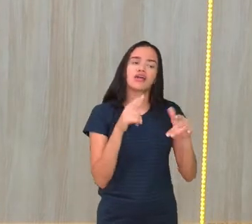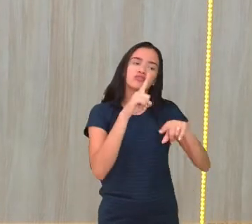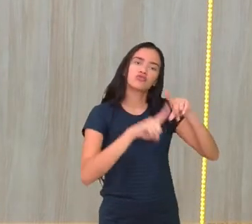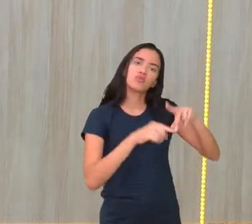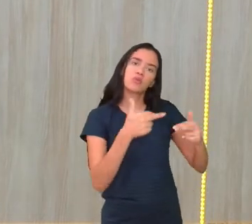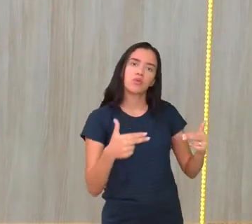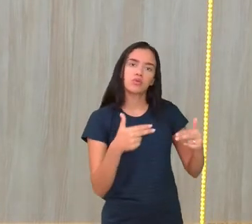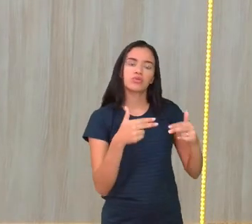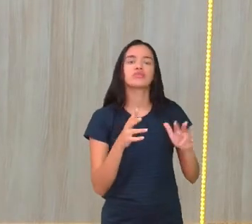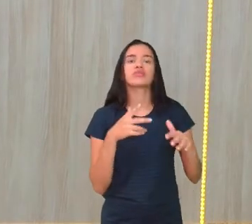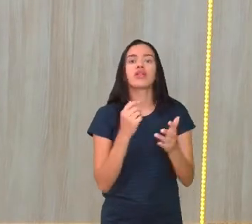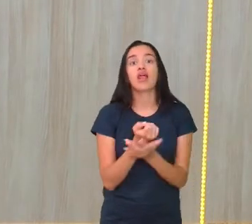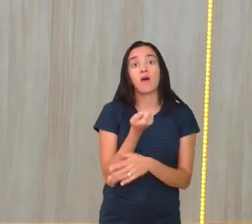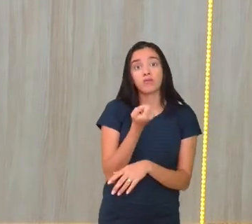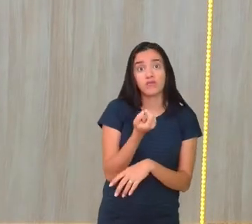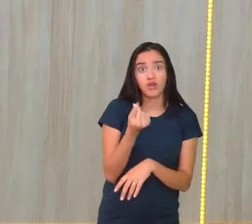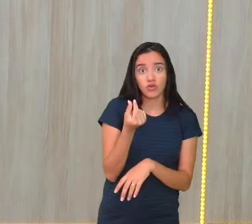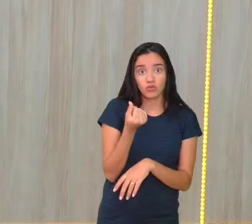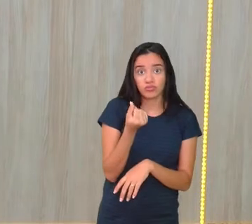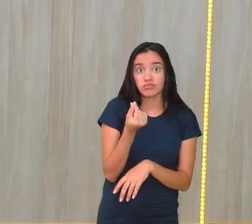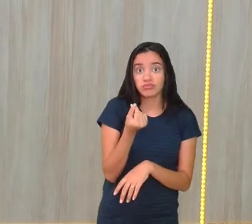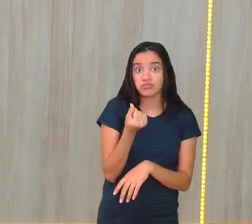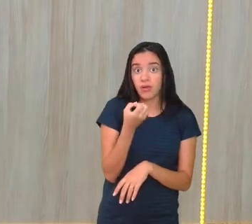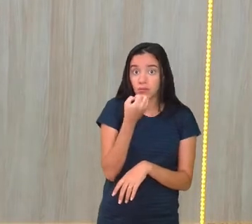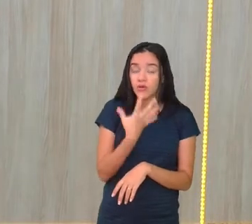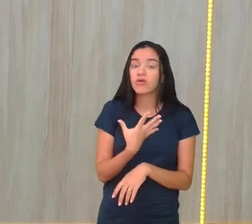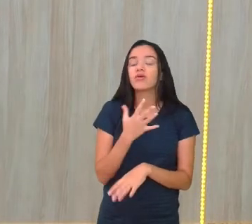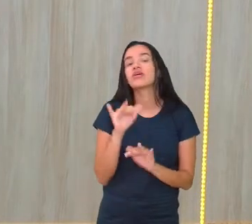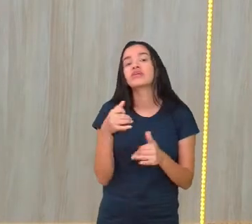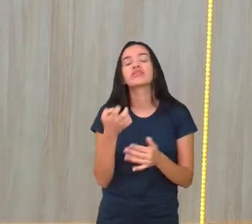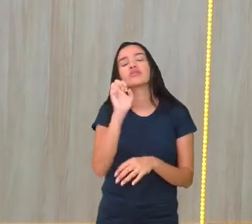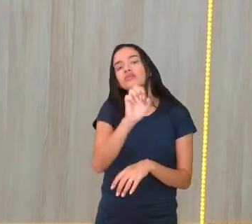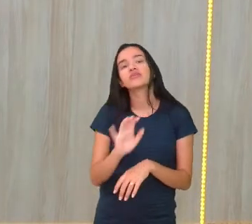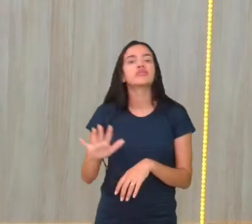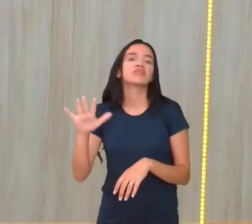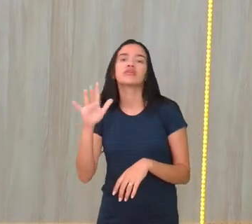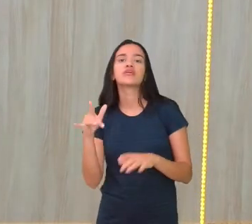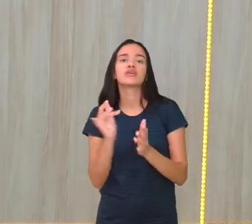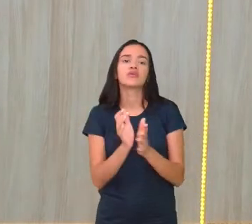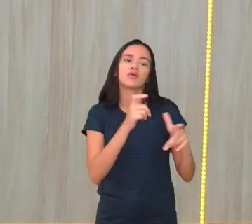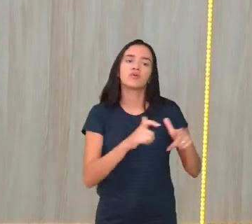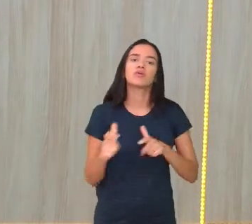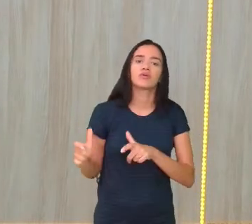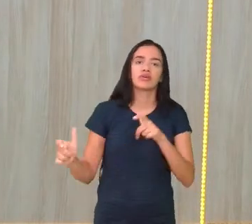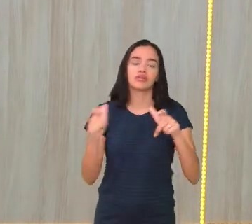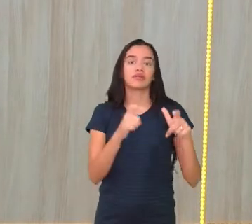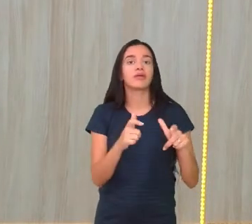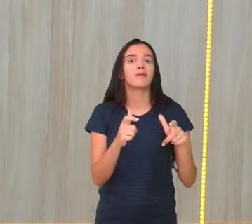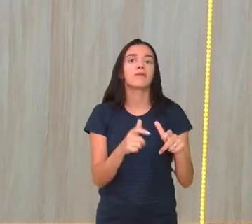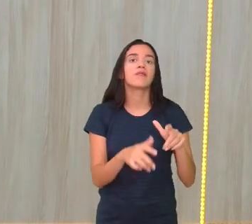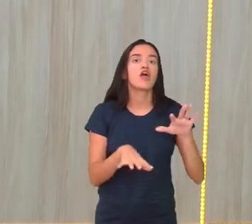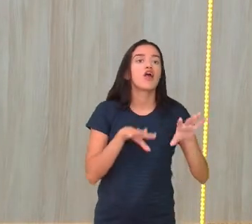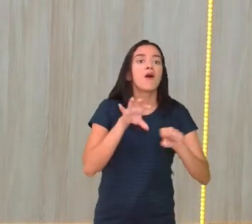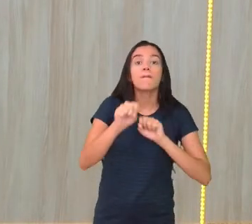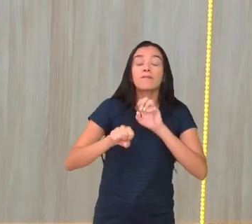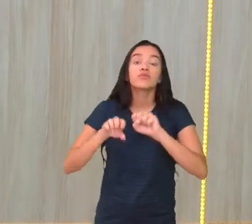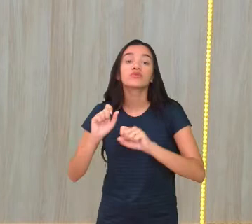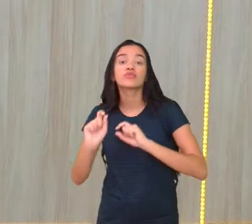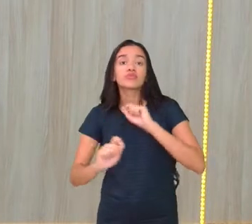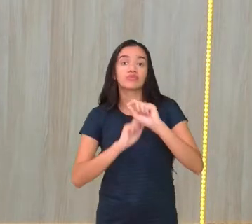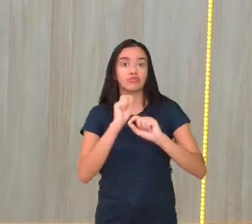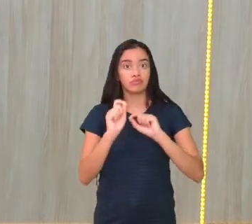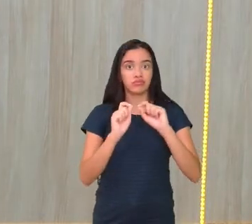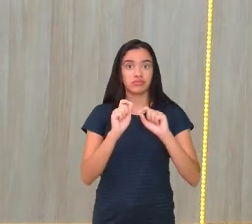eram bastante lucrativas, né? Então, os europeus iam até a região das Índias buscar especiarias,